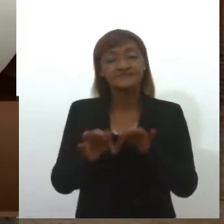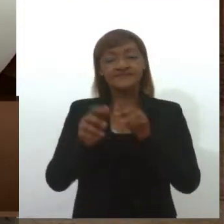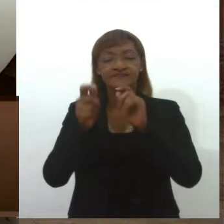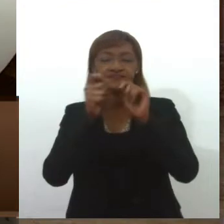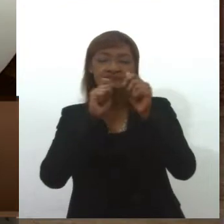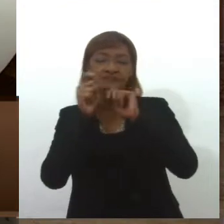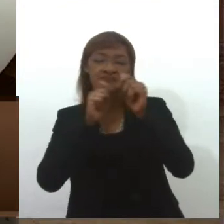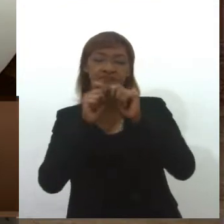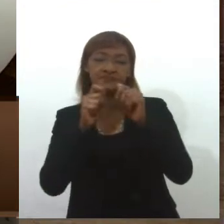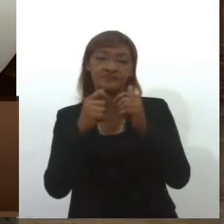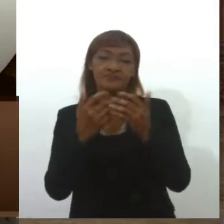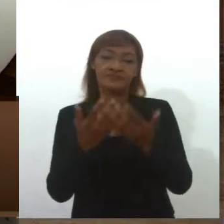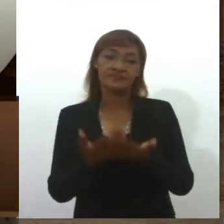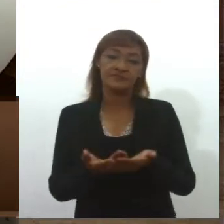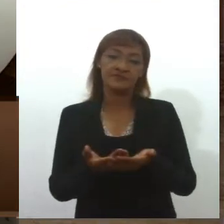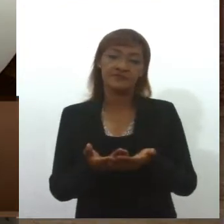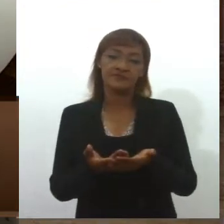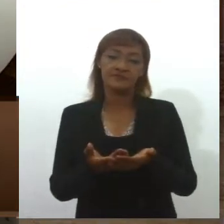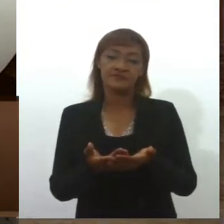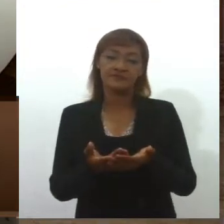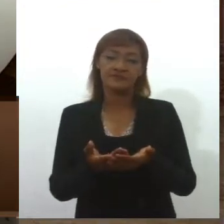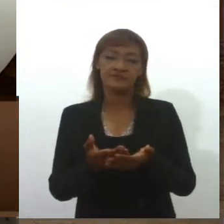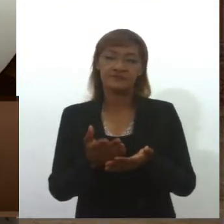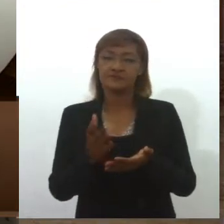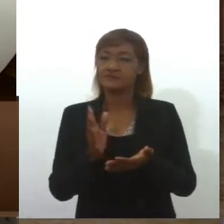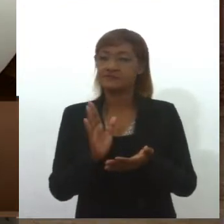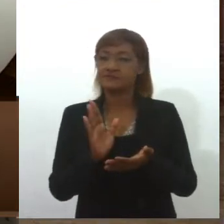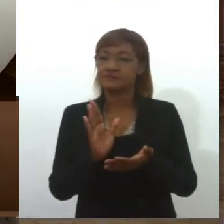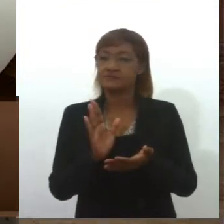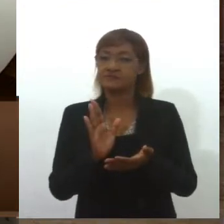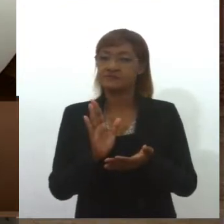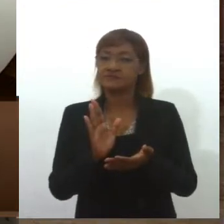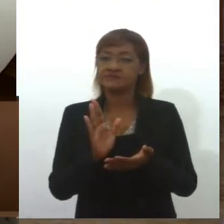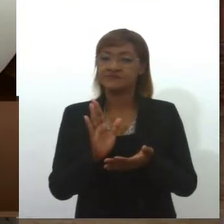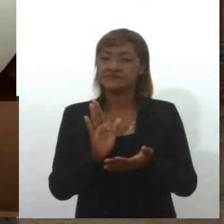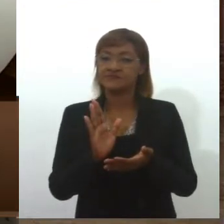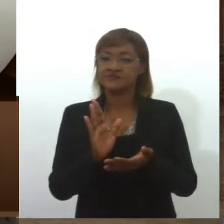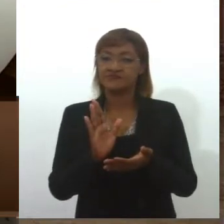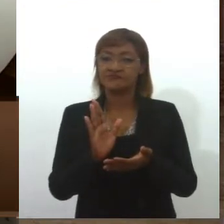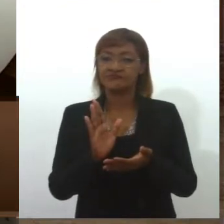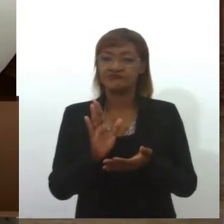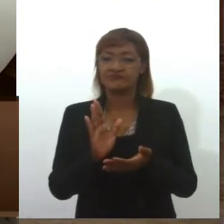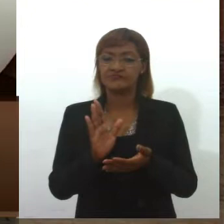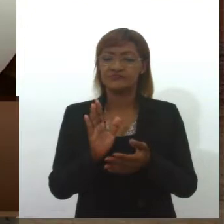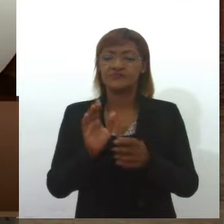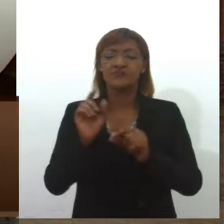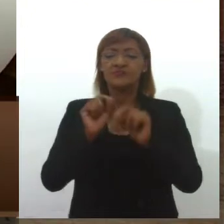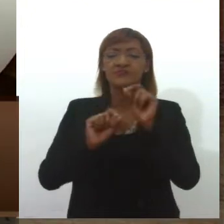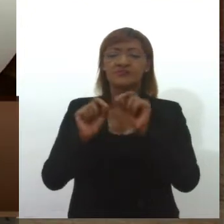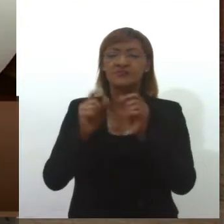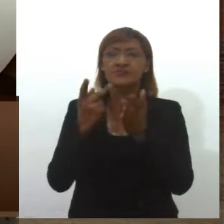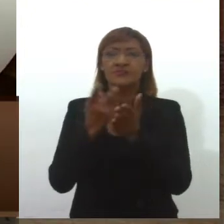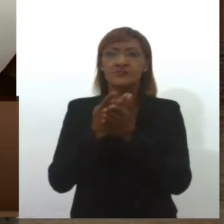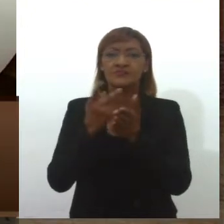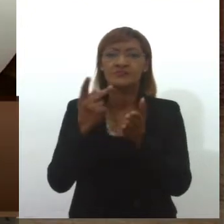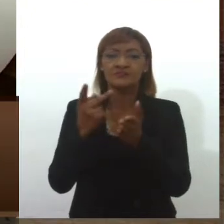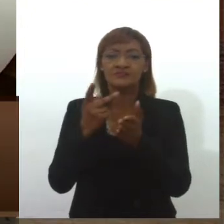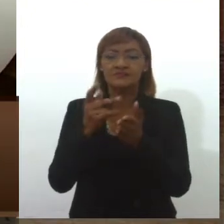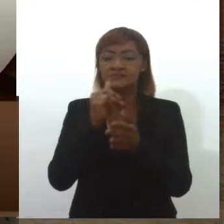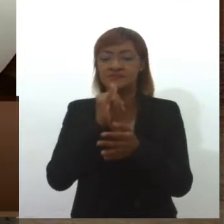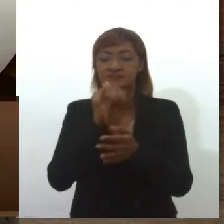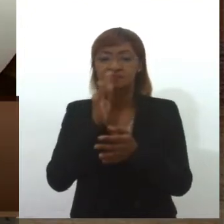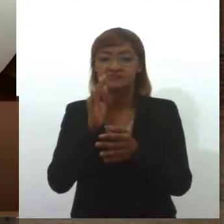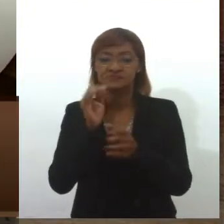assim, fica essa indagação, né? Esse desajuste global, e o que mais que falta? Essas reformas, por